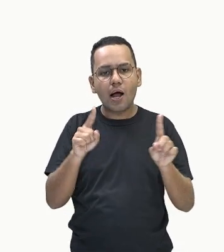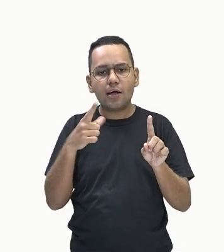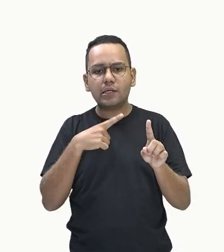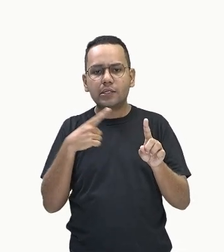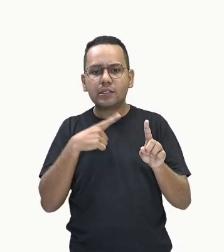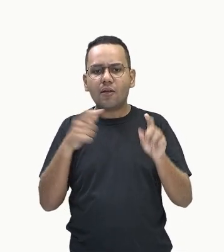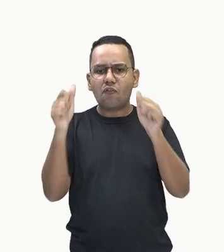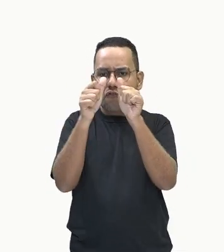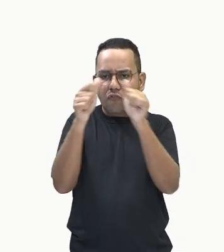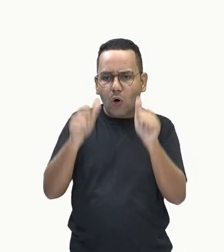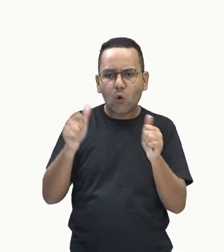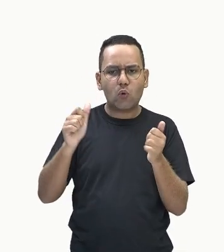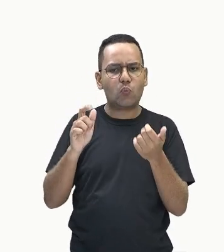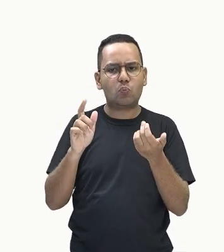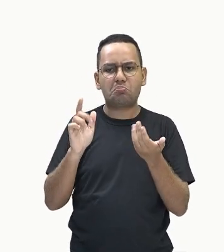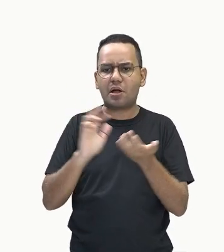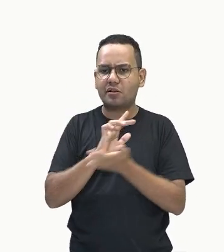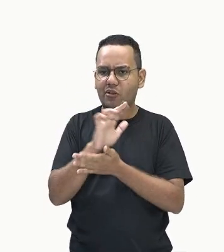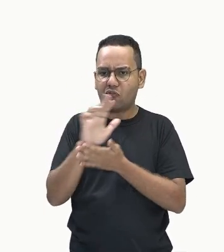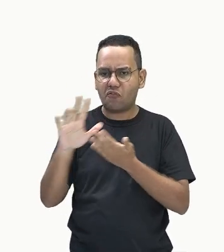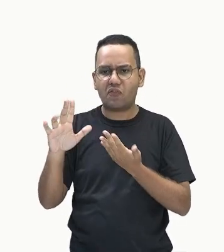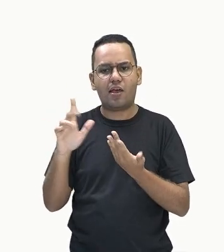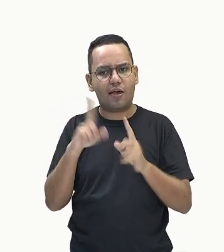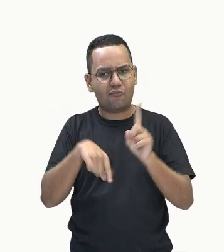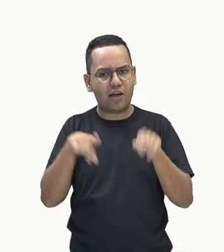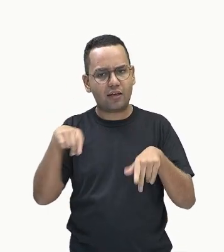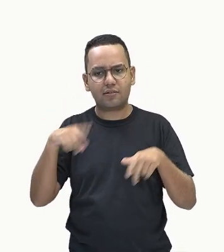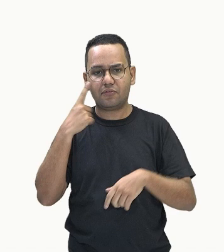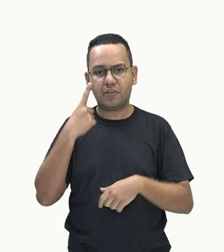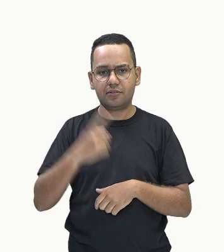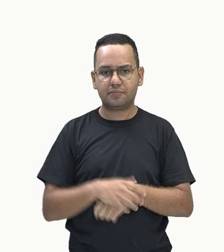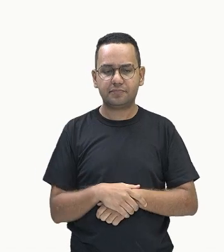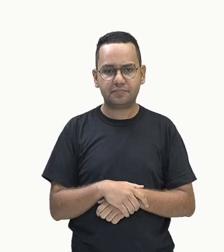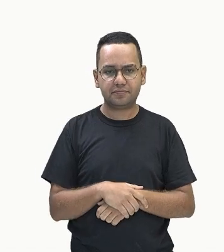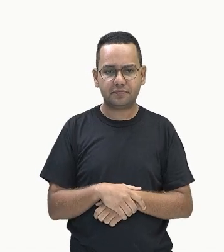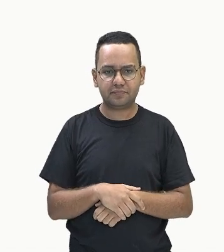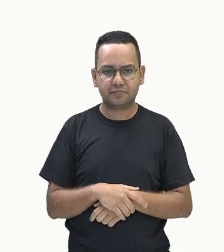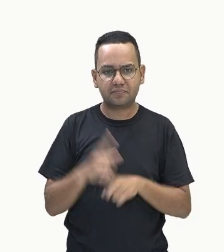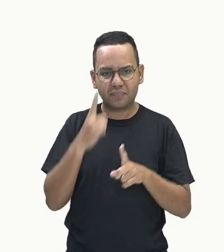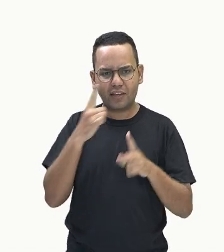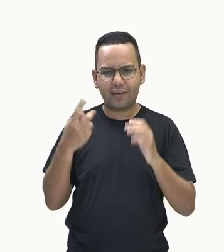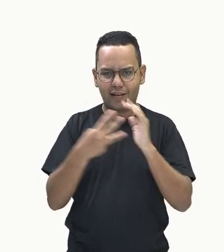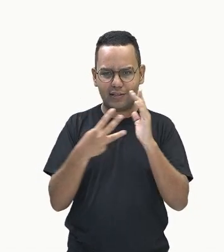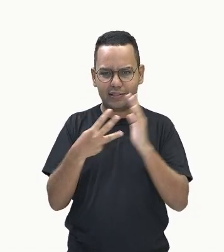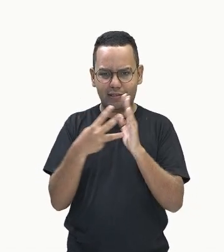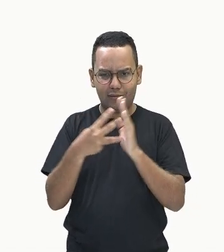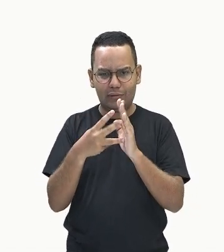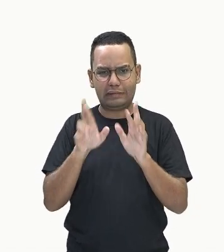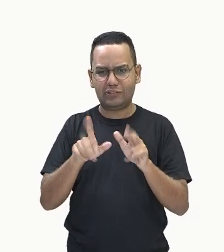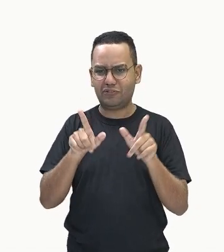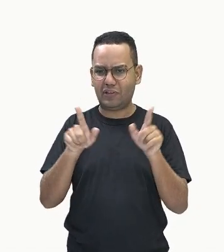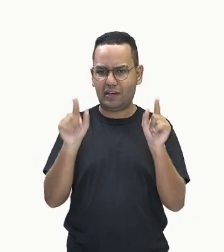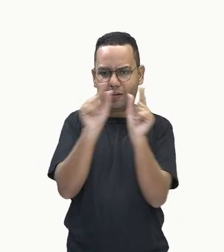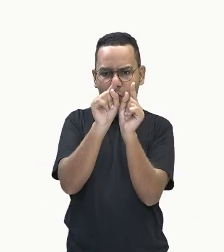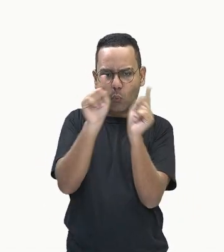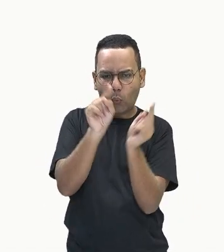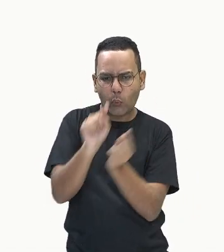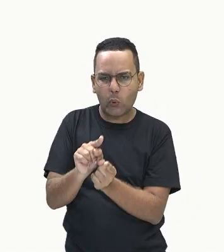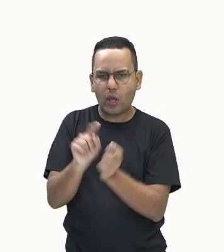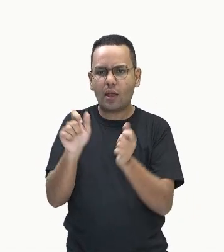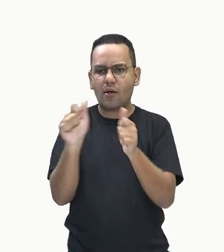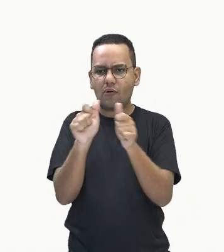vocês... Deixa eu apagar para vocês conseguirem visualizar. Ó, essa célula tem um formato, né, bem diferenciado, aqui tem uma outra um